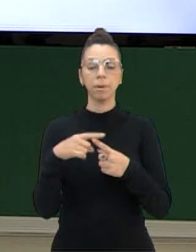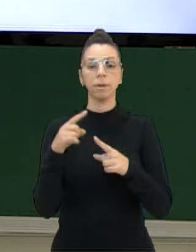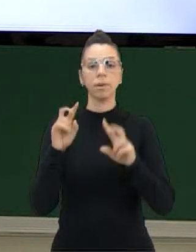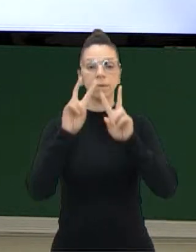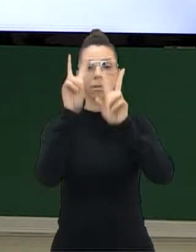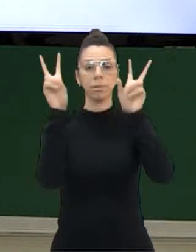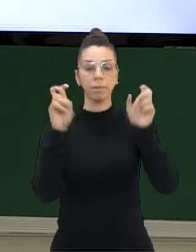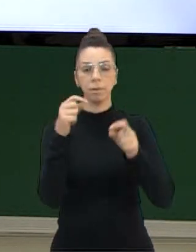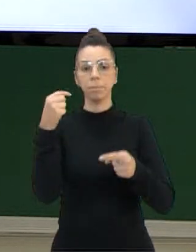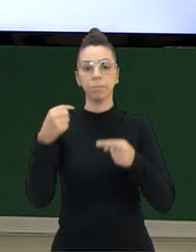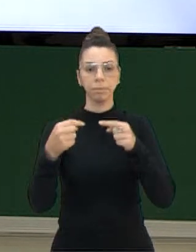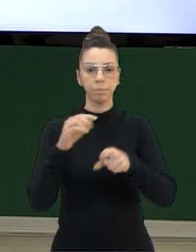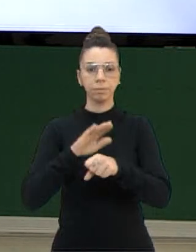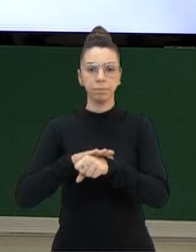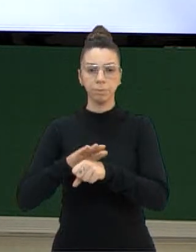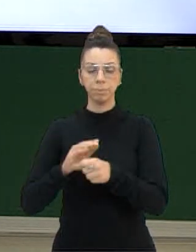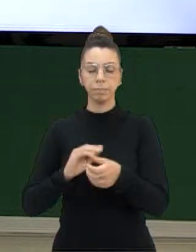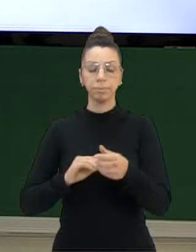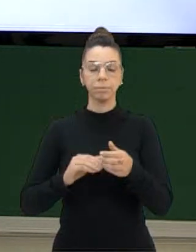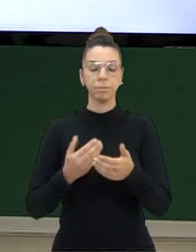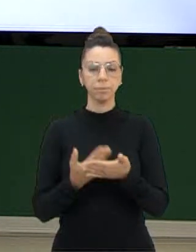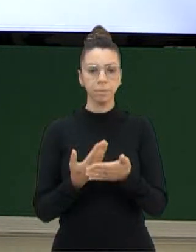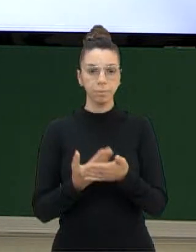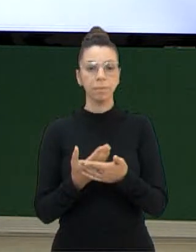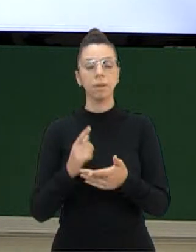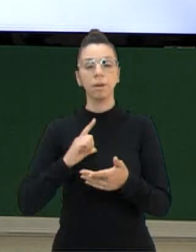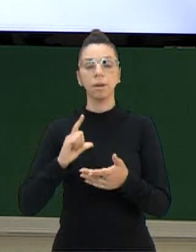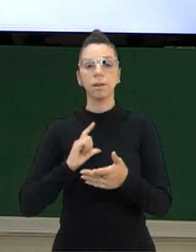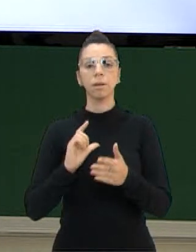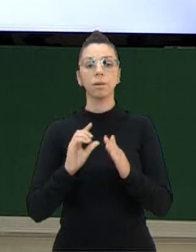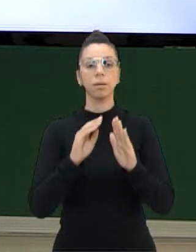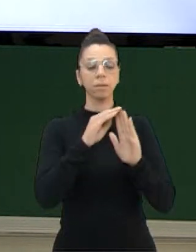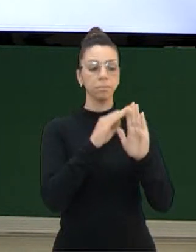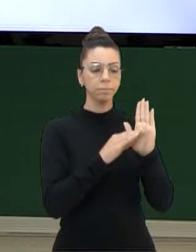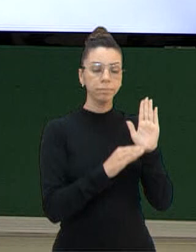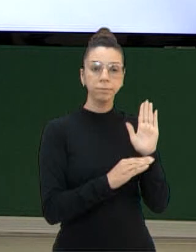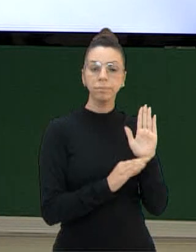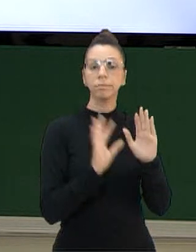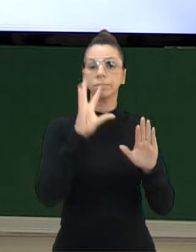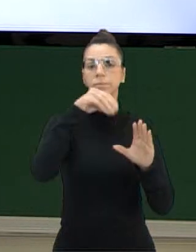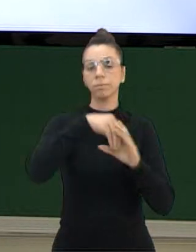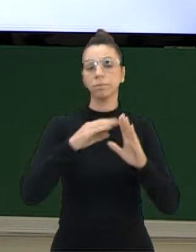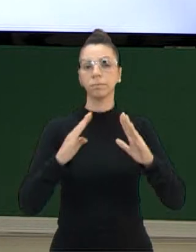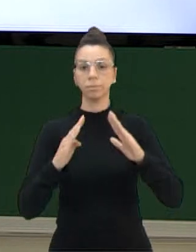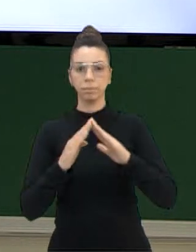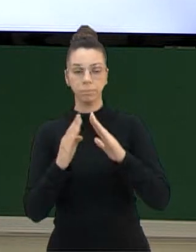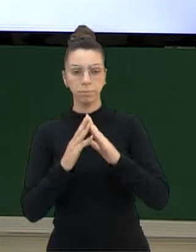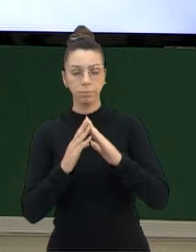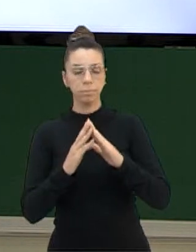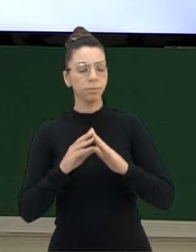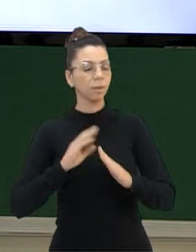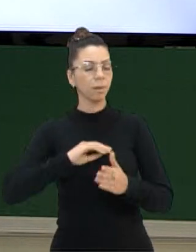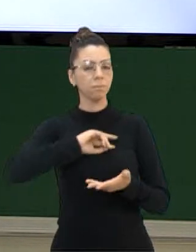a discutir é sobre elementos de la casa. Utensílios,